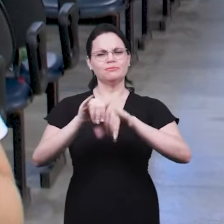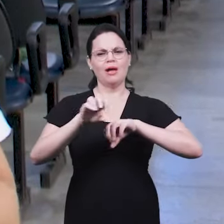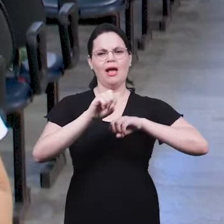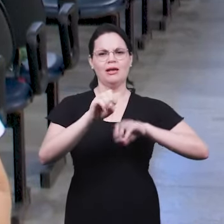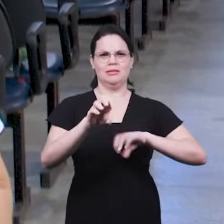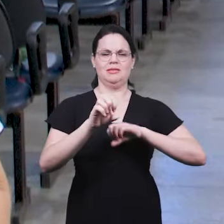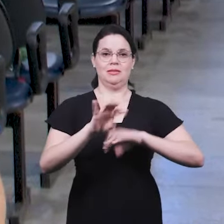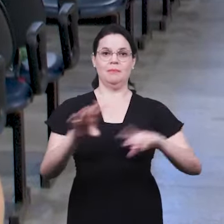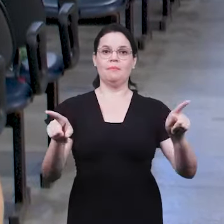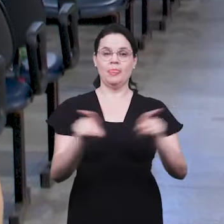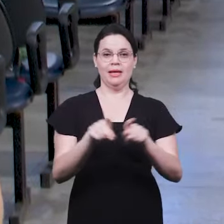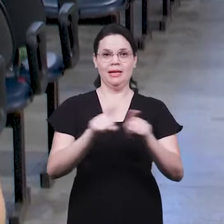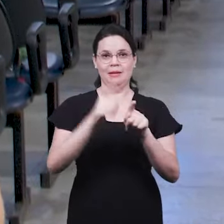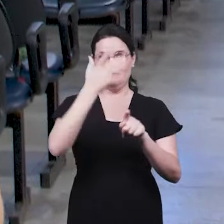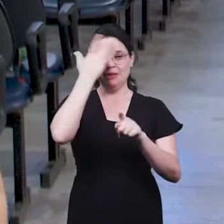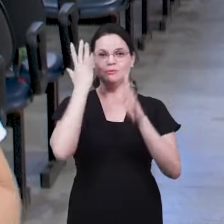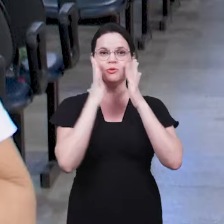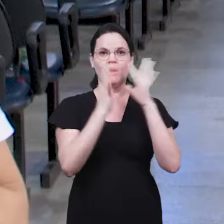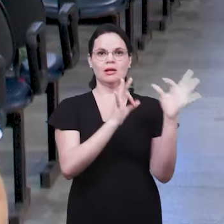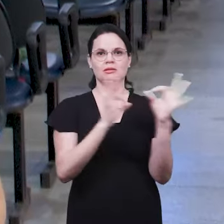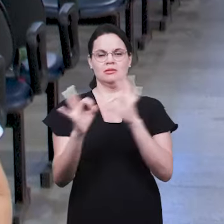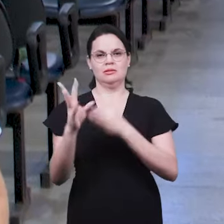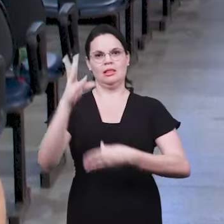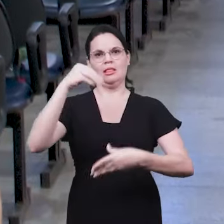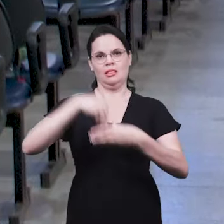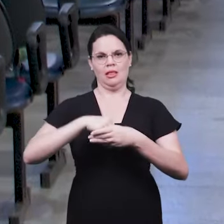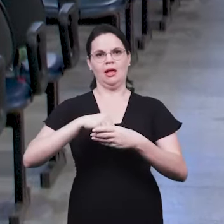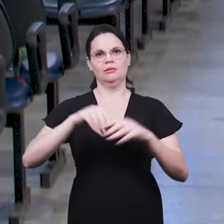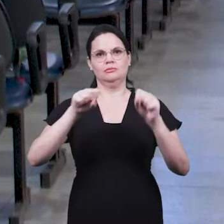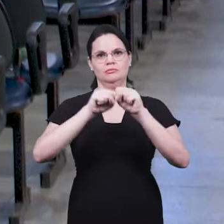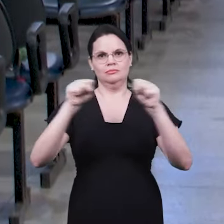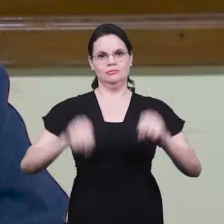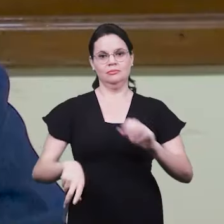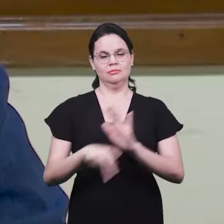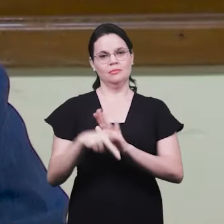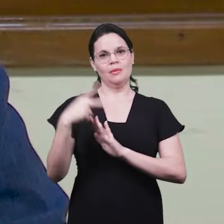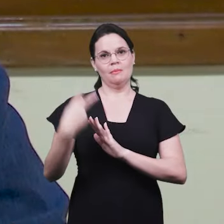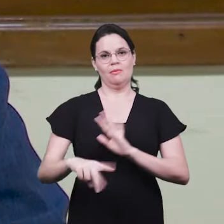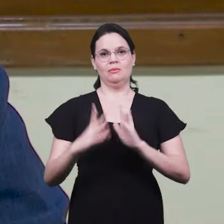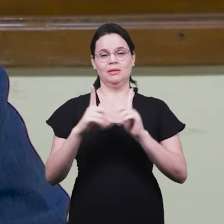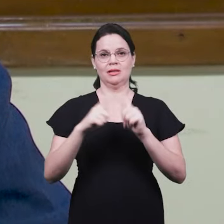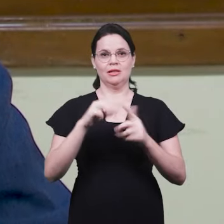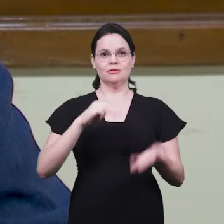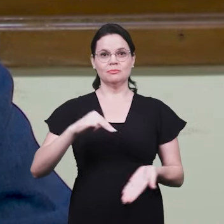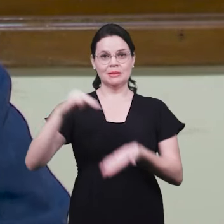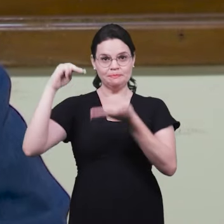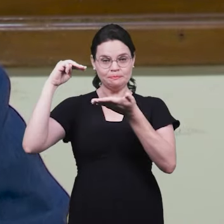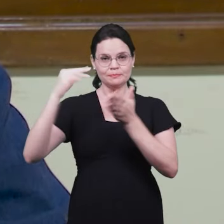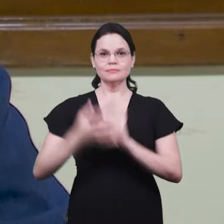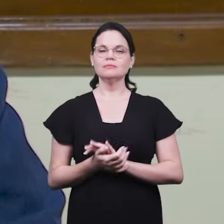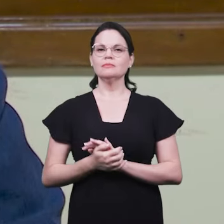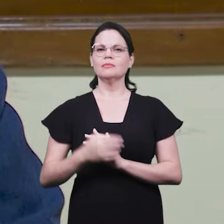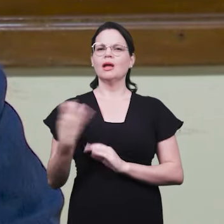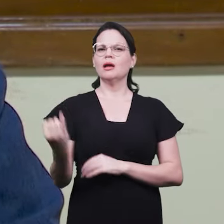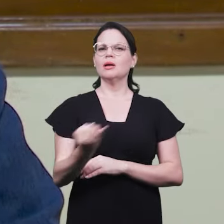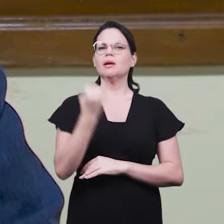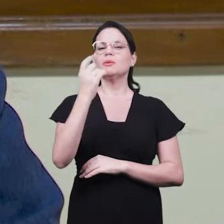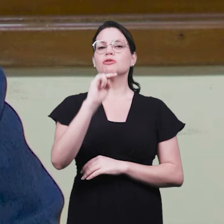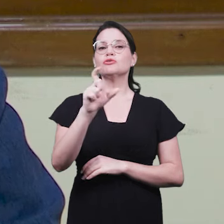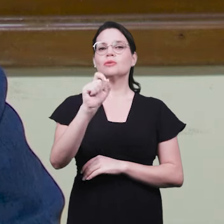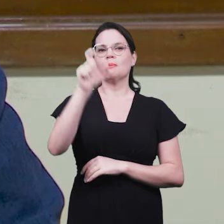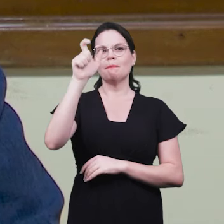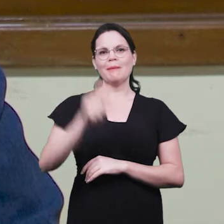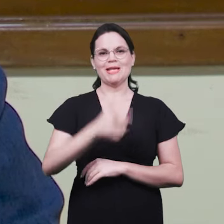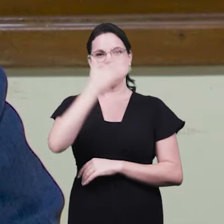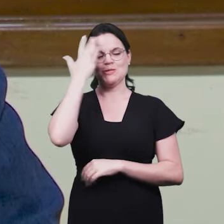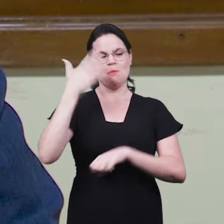também para aqueles que acompanham nas plataformas digitais da Igreja Cristã Maranata. Importante são os que participam dos eventos aqui. Isso